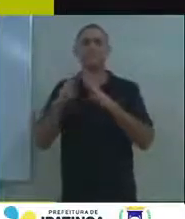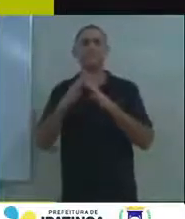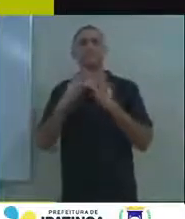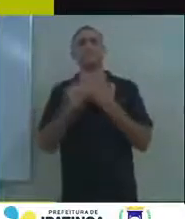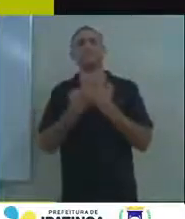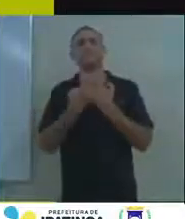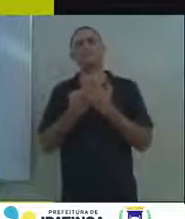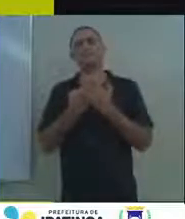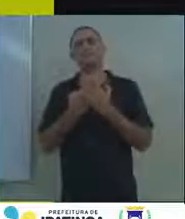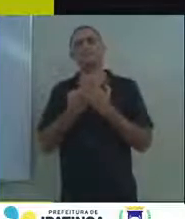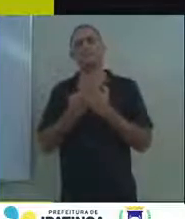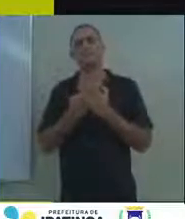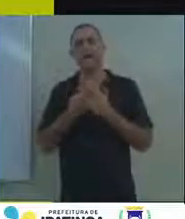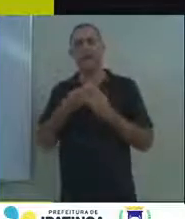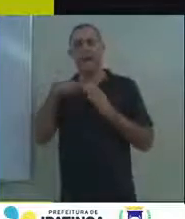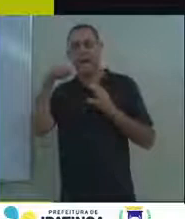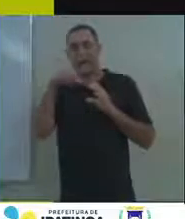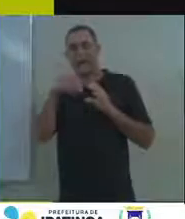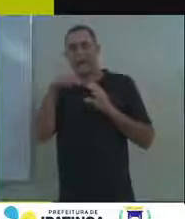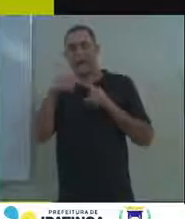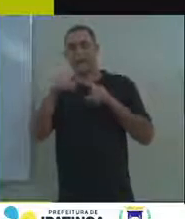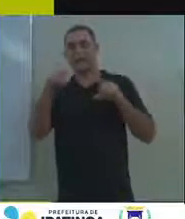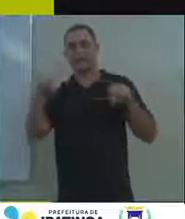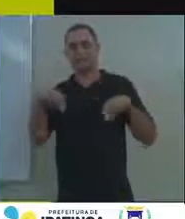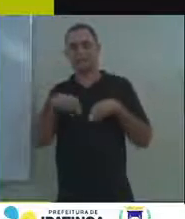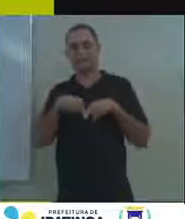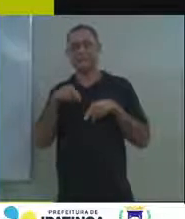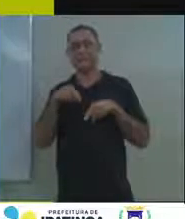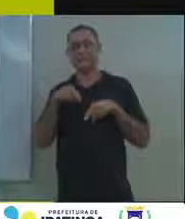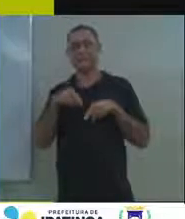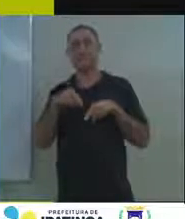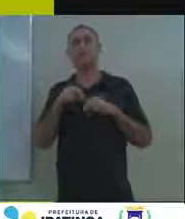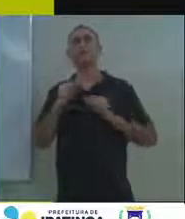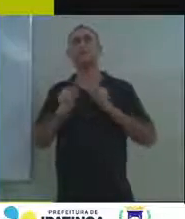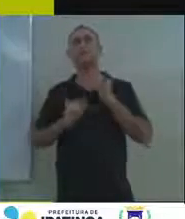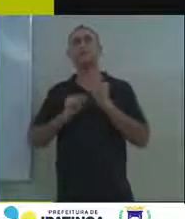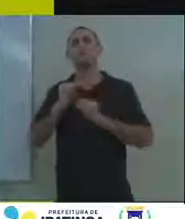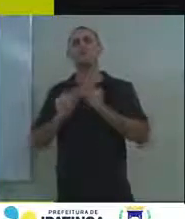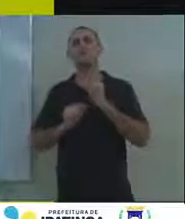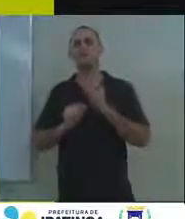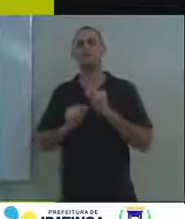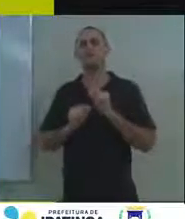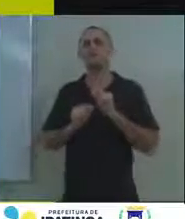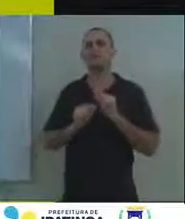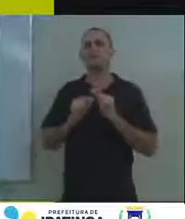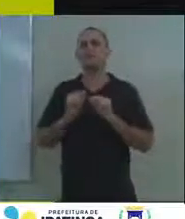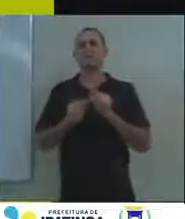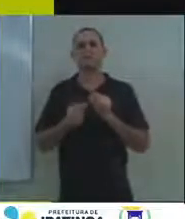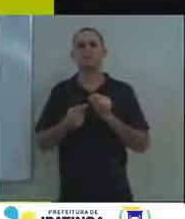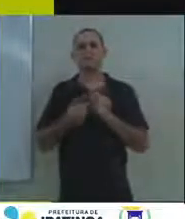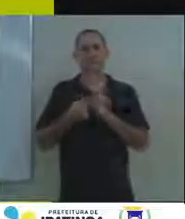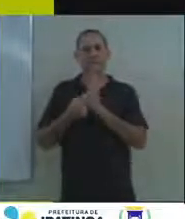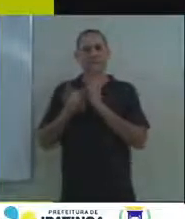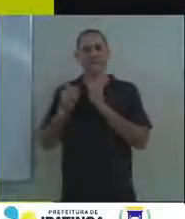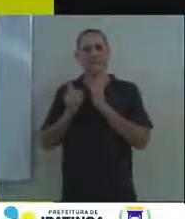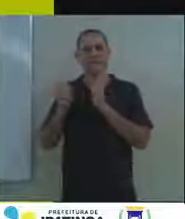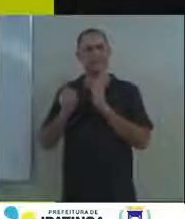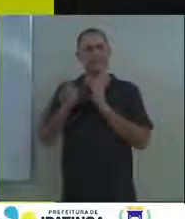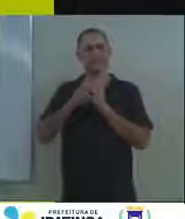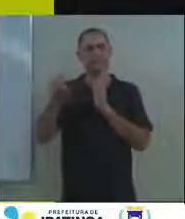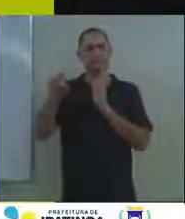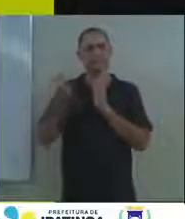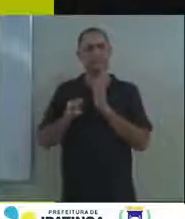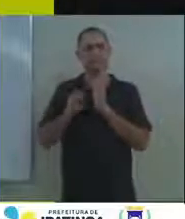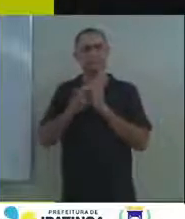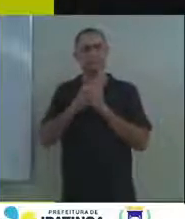aula. Isso daqui, bebês, é a medida, né, de intensidade, então é quantos decibéis eu